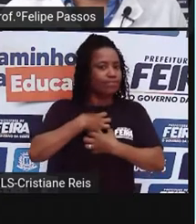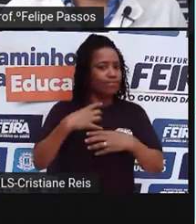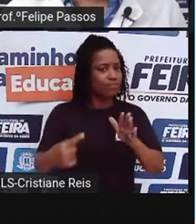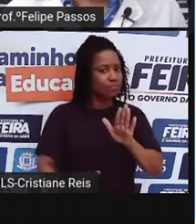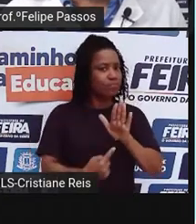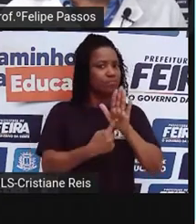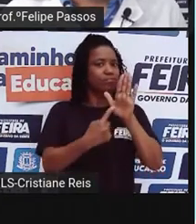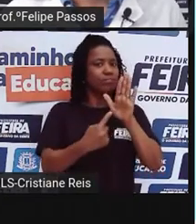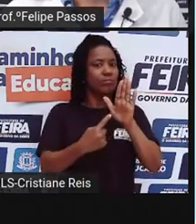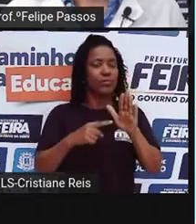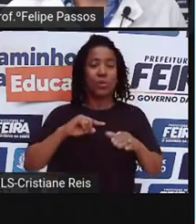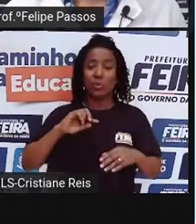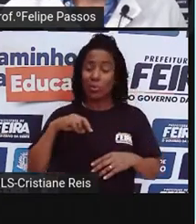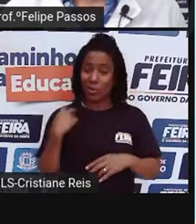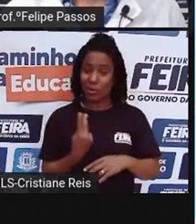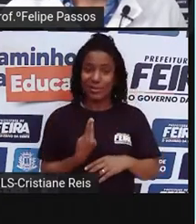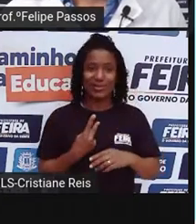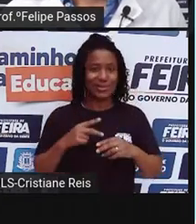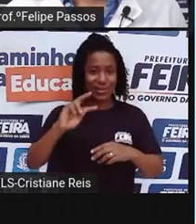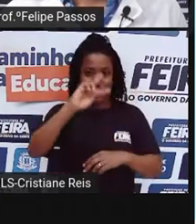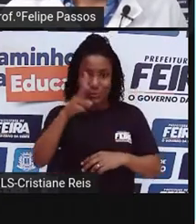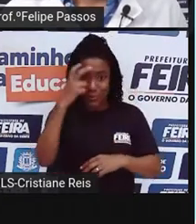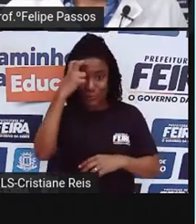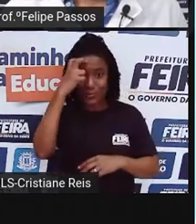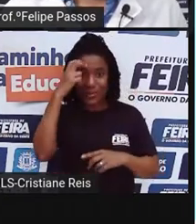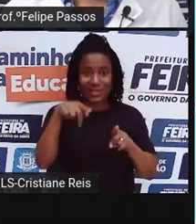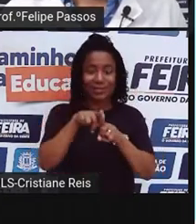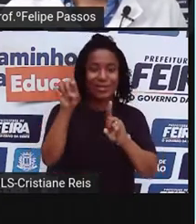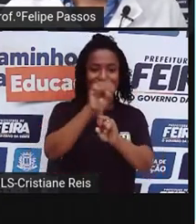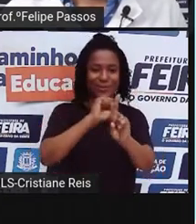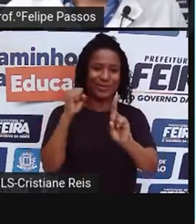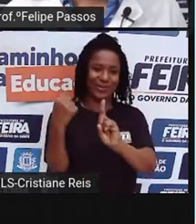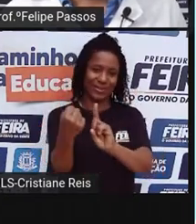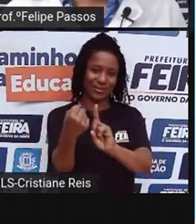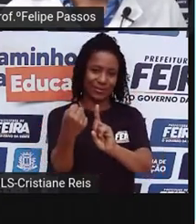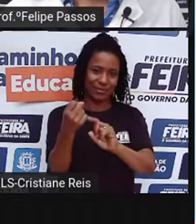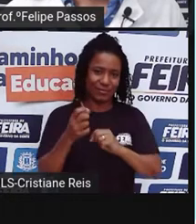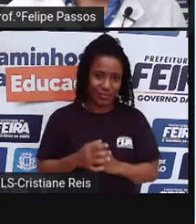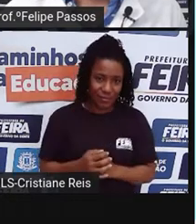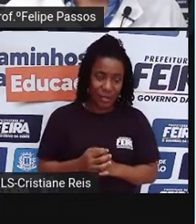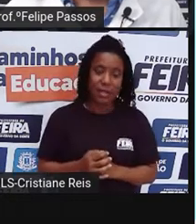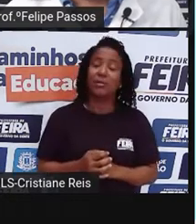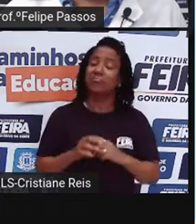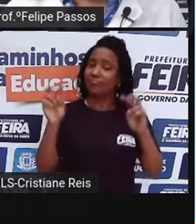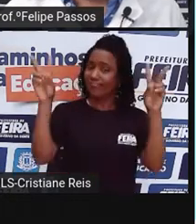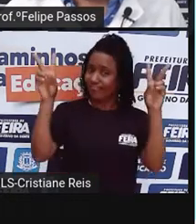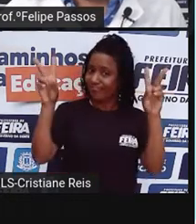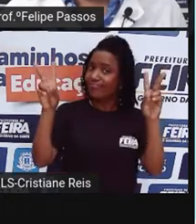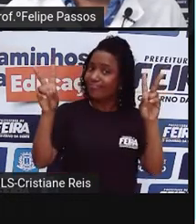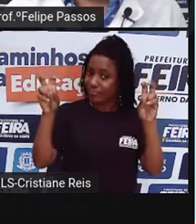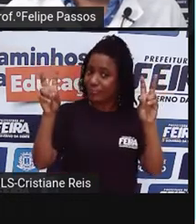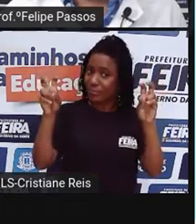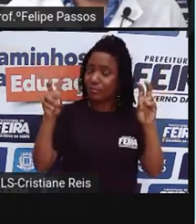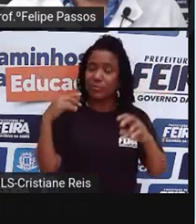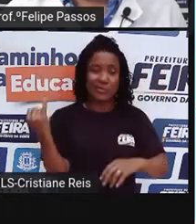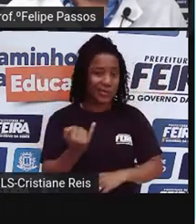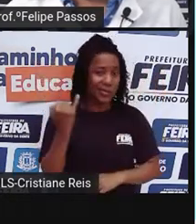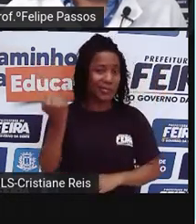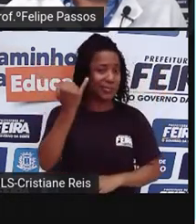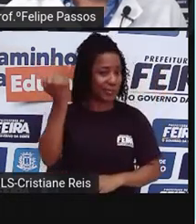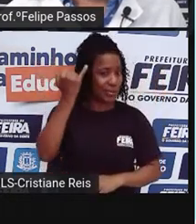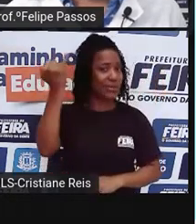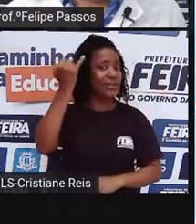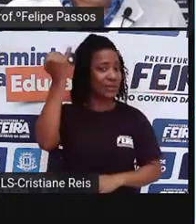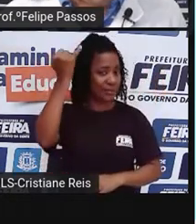culturais, sociais, né? Então, assim, é muito mais complexo do que o que pode parecer numa primeira vista.